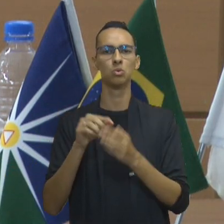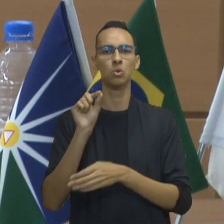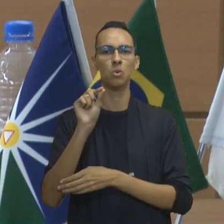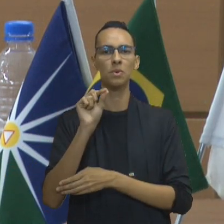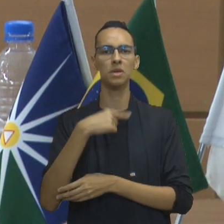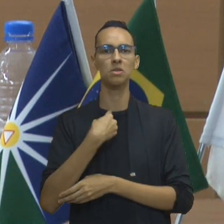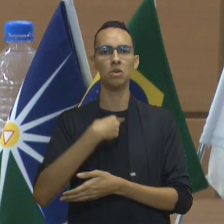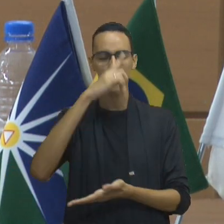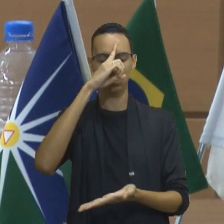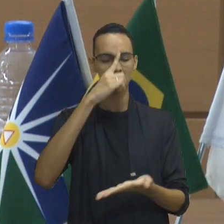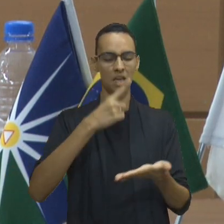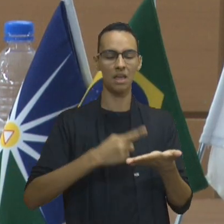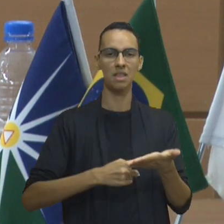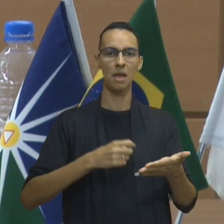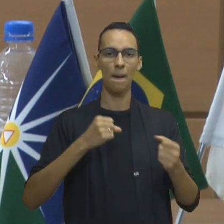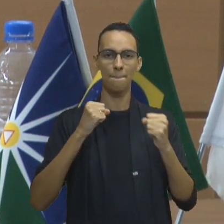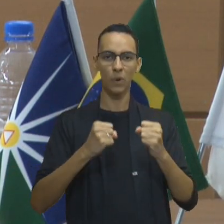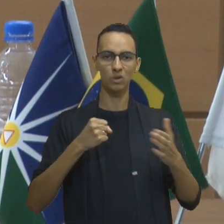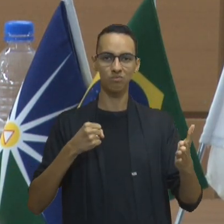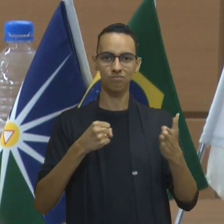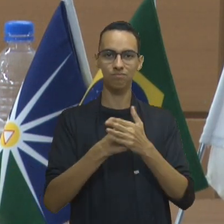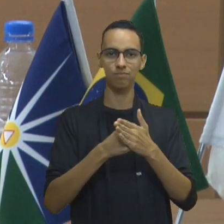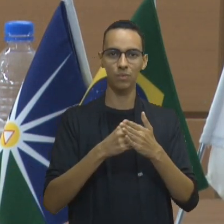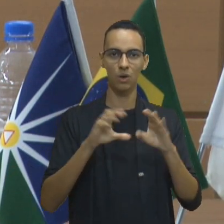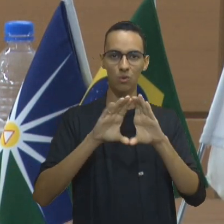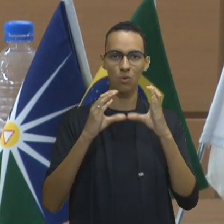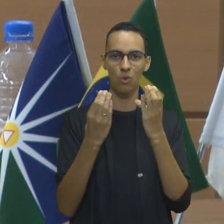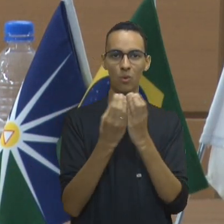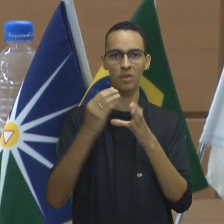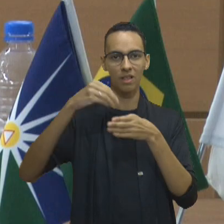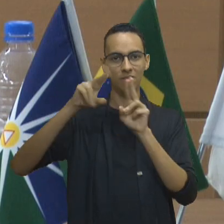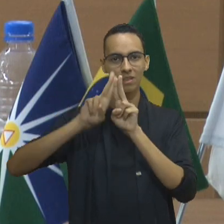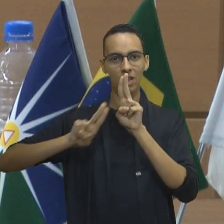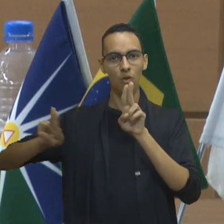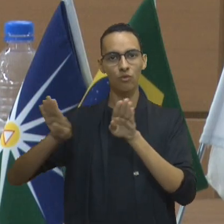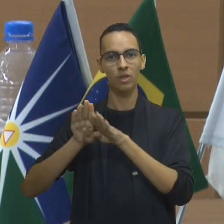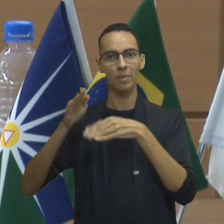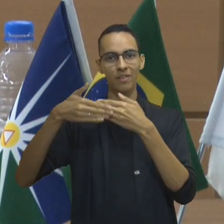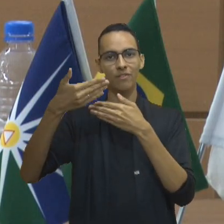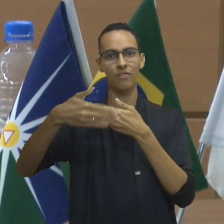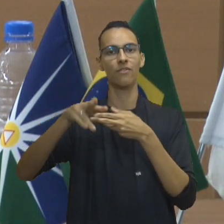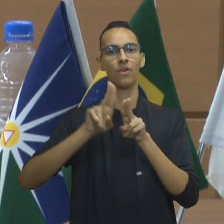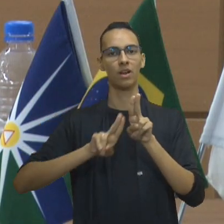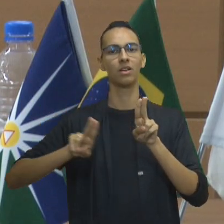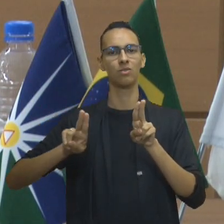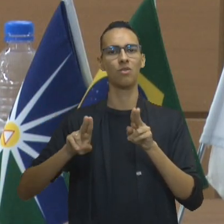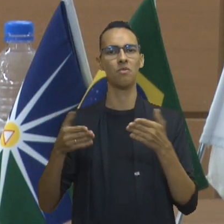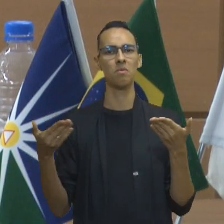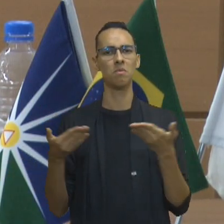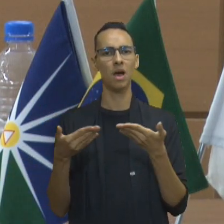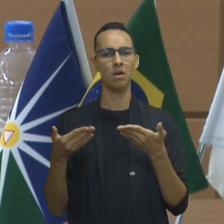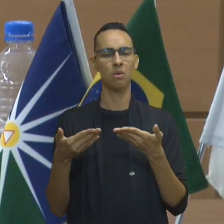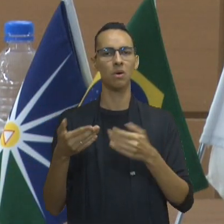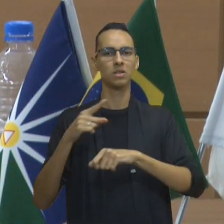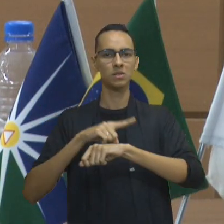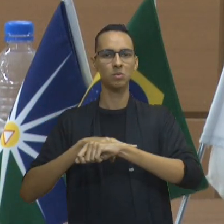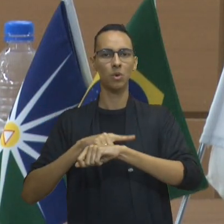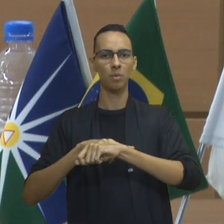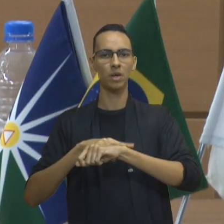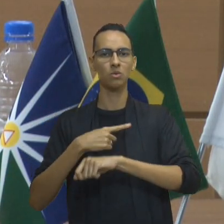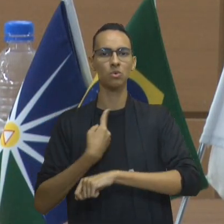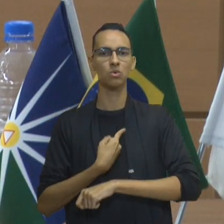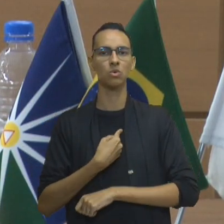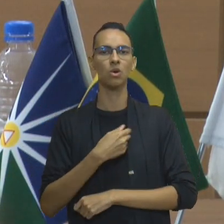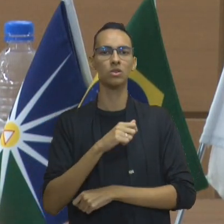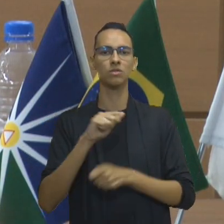as comunidades internas e externas. Neste momento crítico, fazemos um